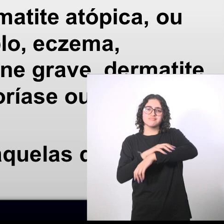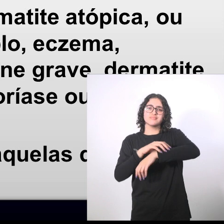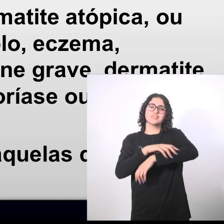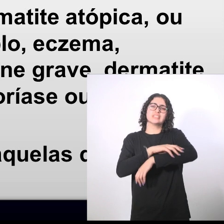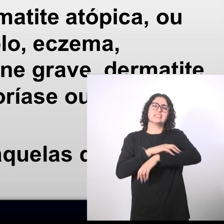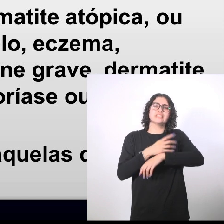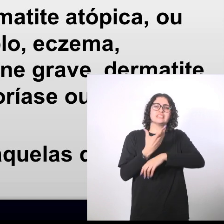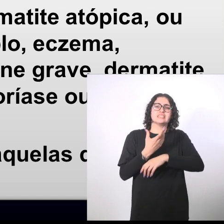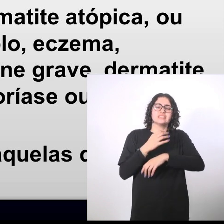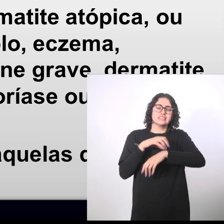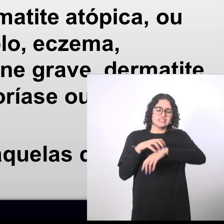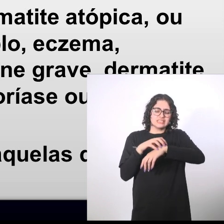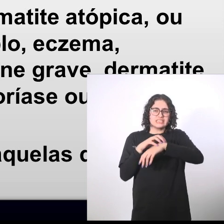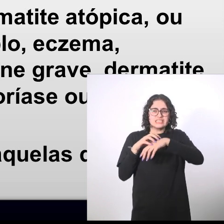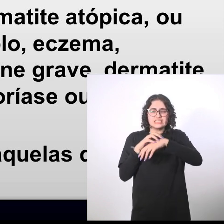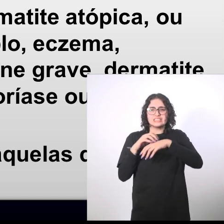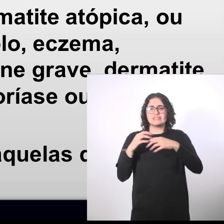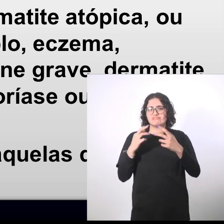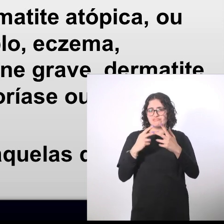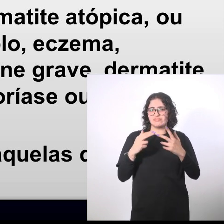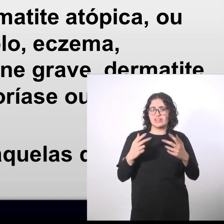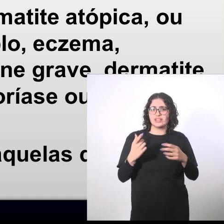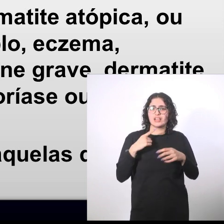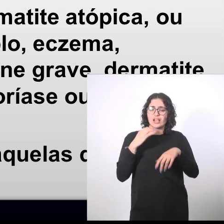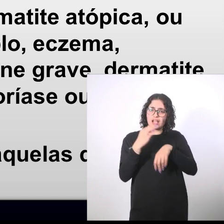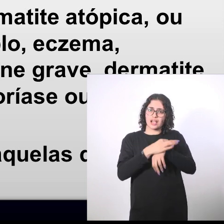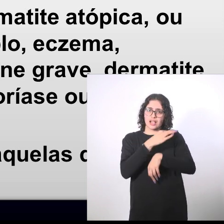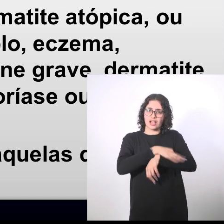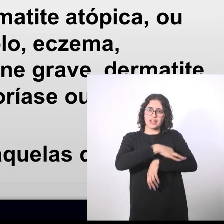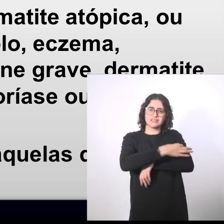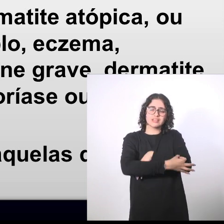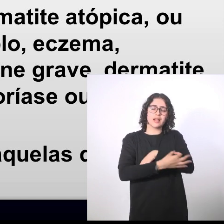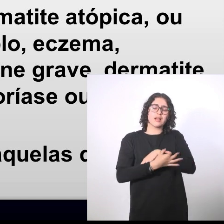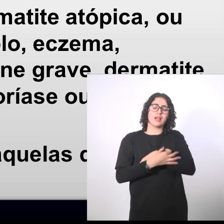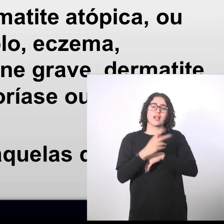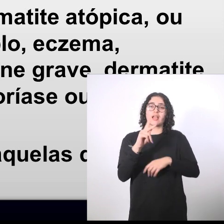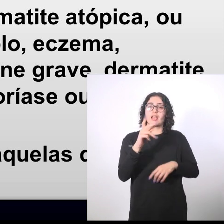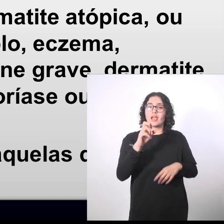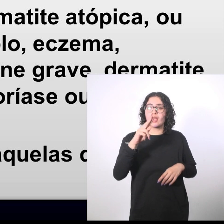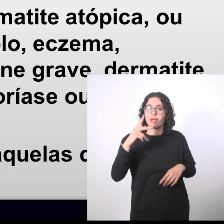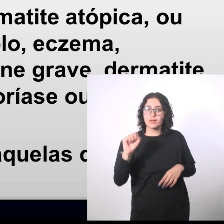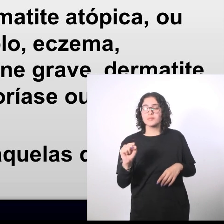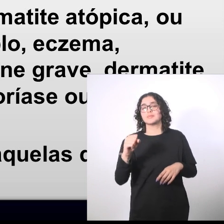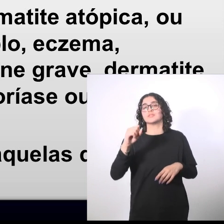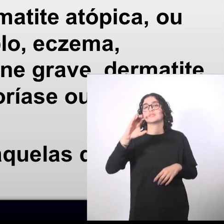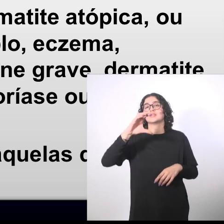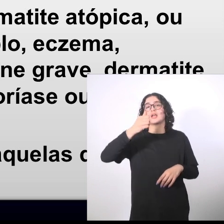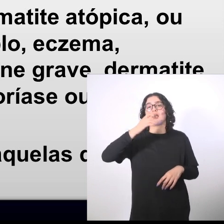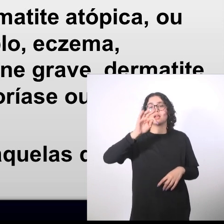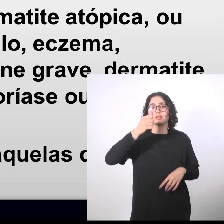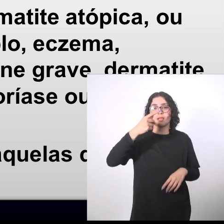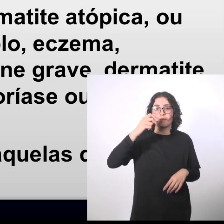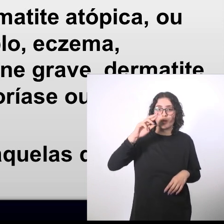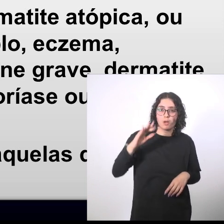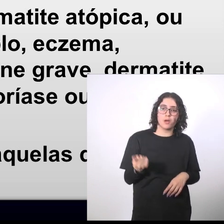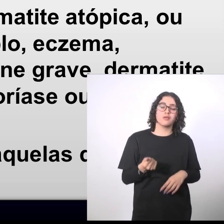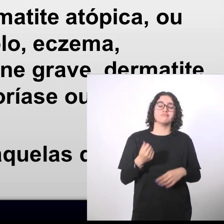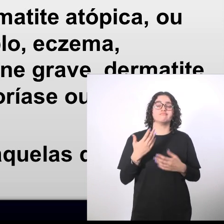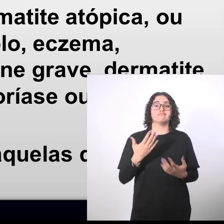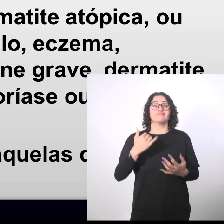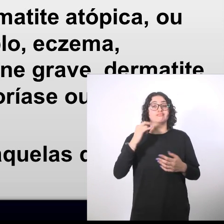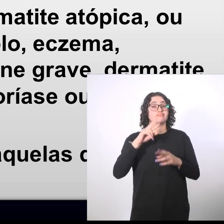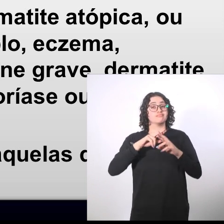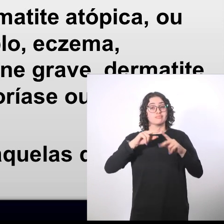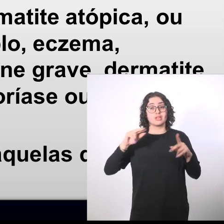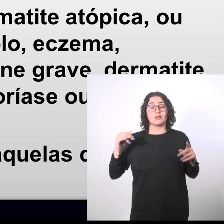eczema, queimaduras, impetigo, a própria catapora, né, herpes, enfim, dermatites importantes, né, que